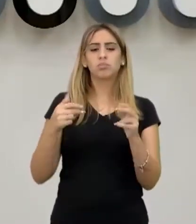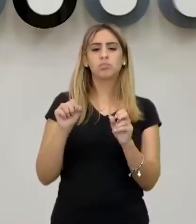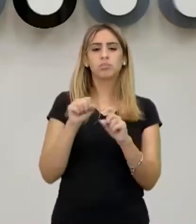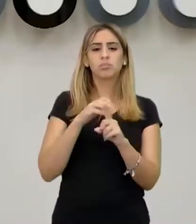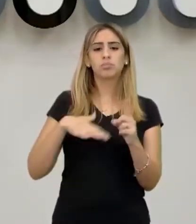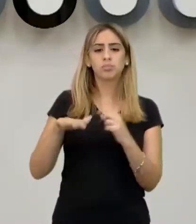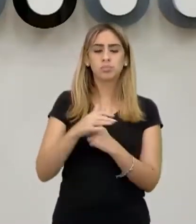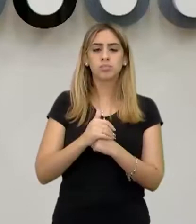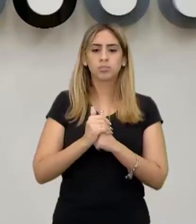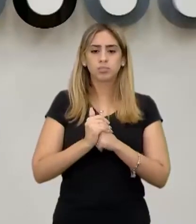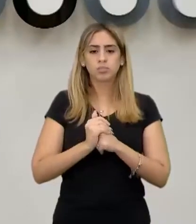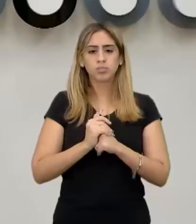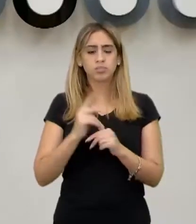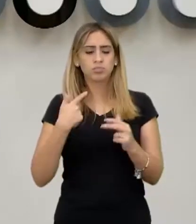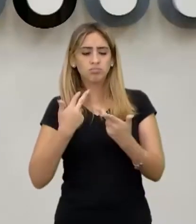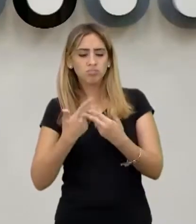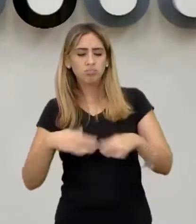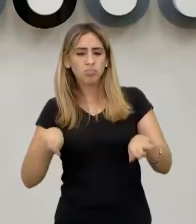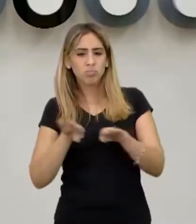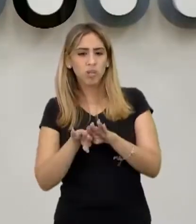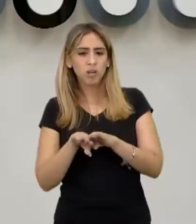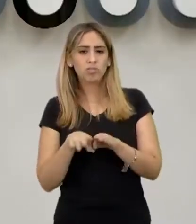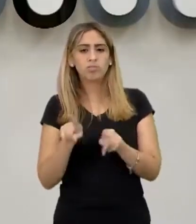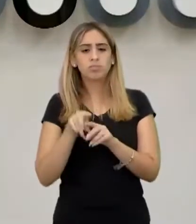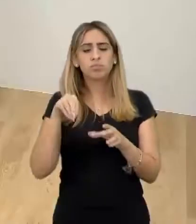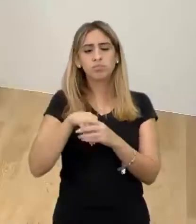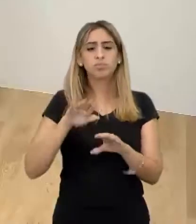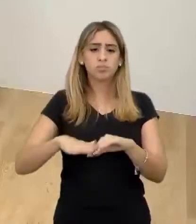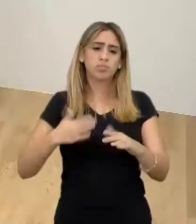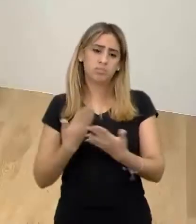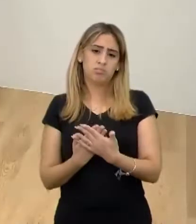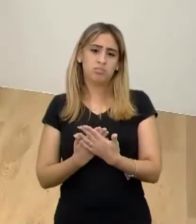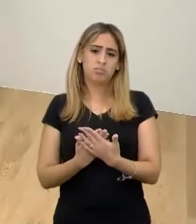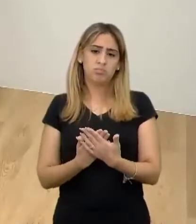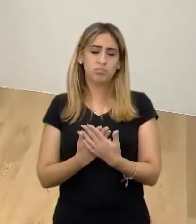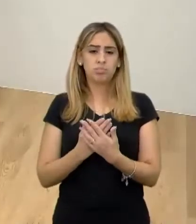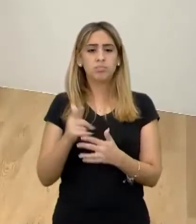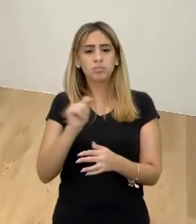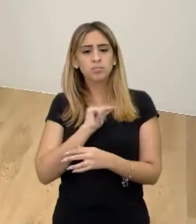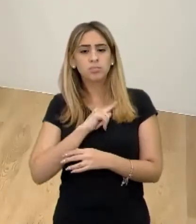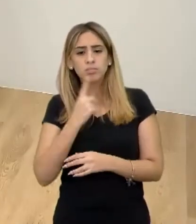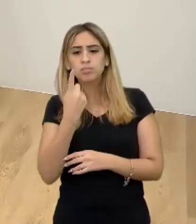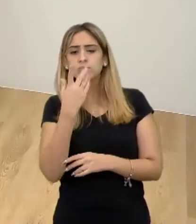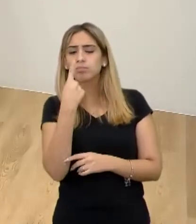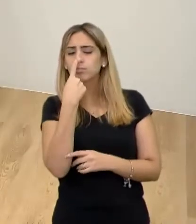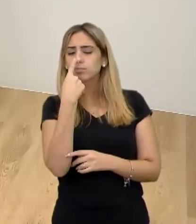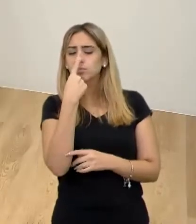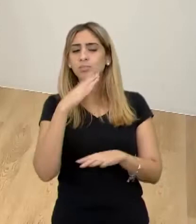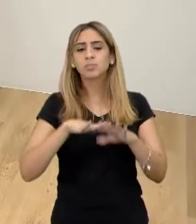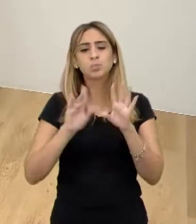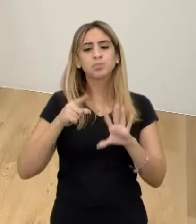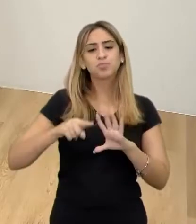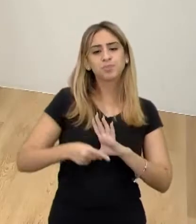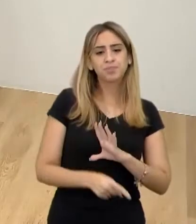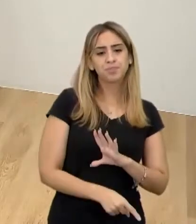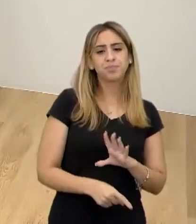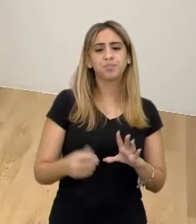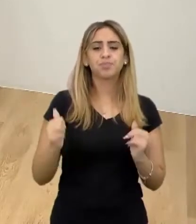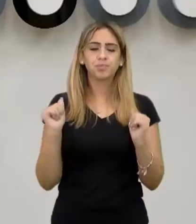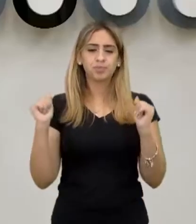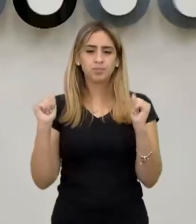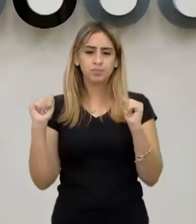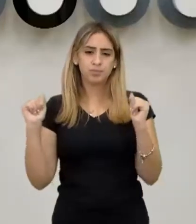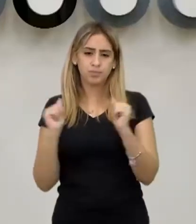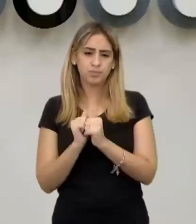sociais, para as desigualdades, e também na escola, eu tinha uma afinidade muito profunda, né,